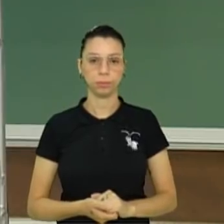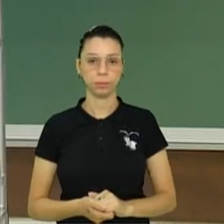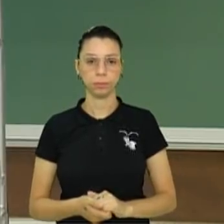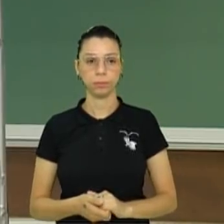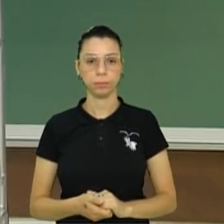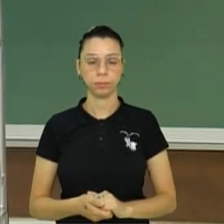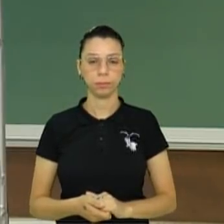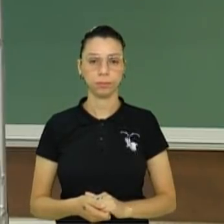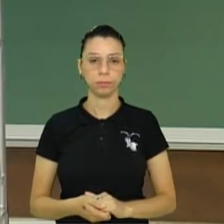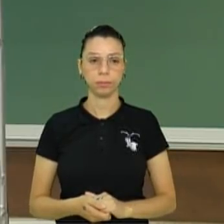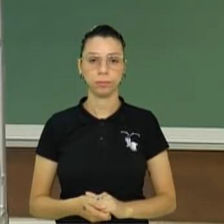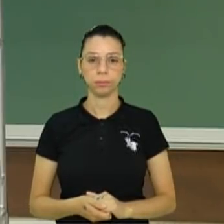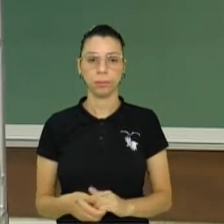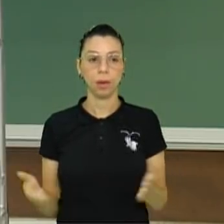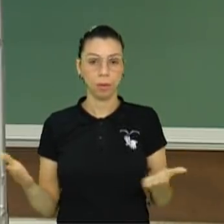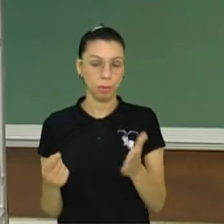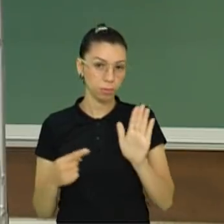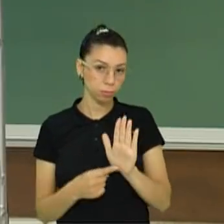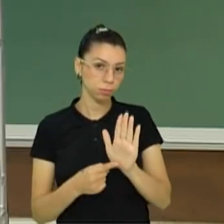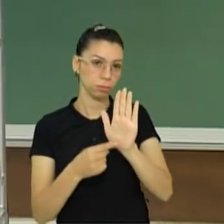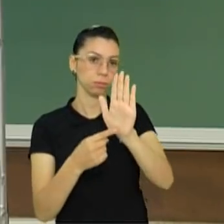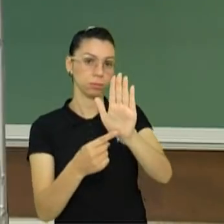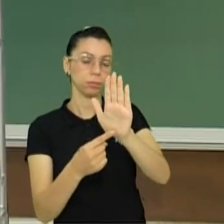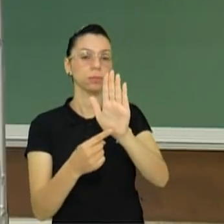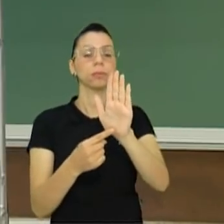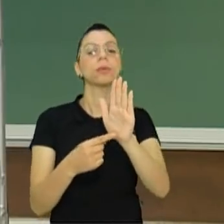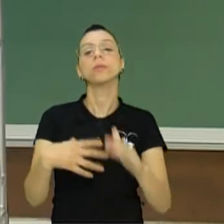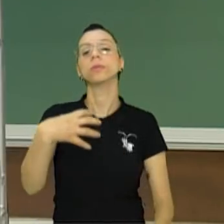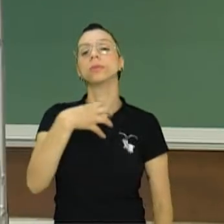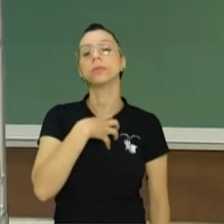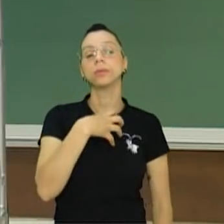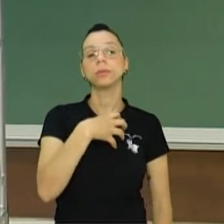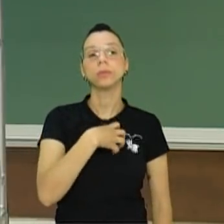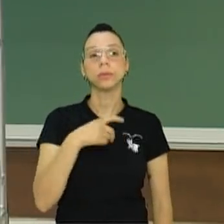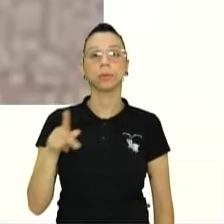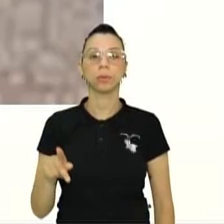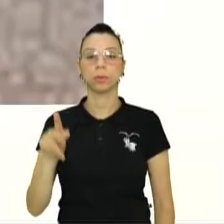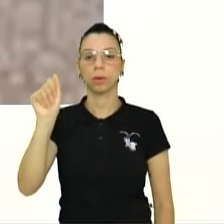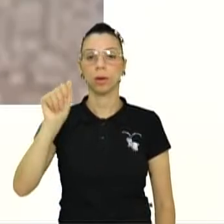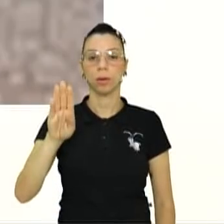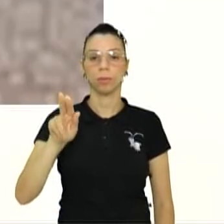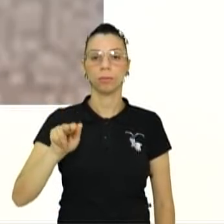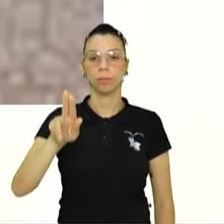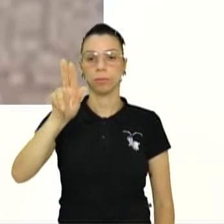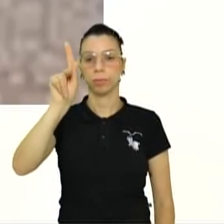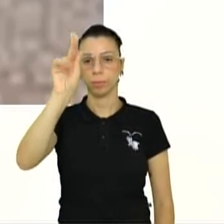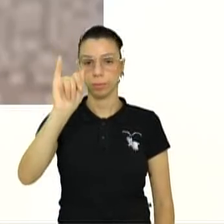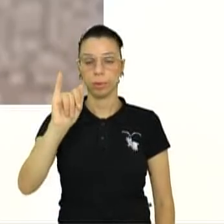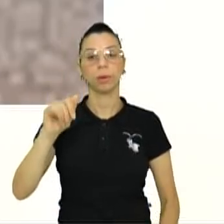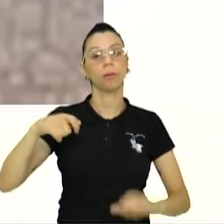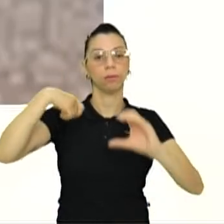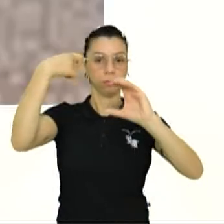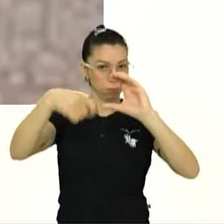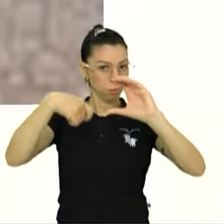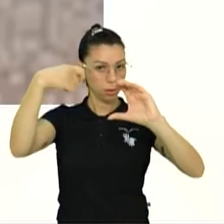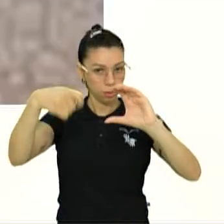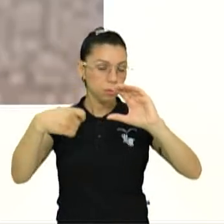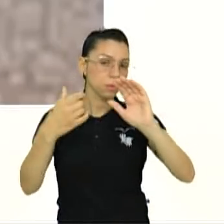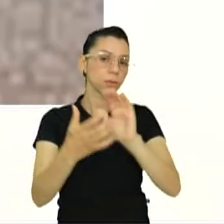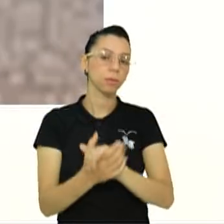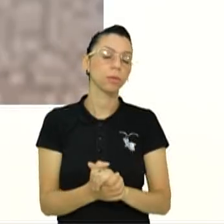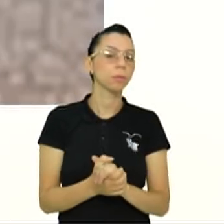Agora eu vou apresentar para vocês esse estilo do Kabuki. É um vídeo para